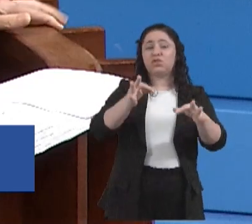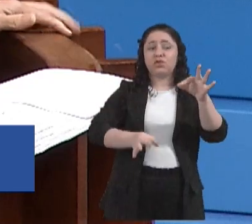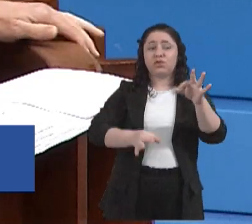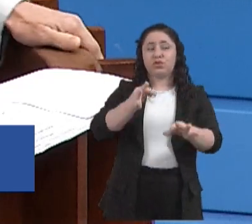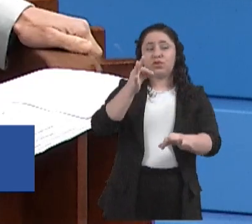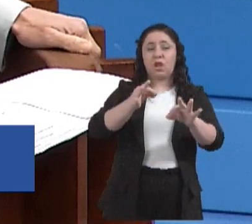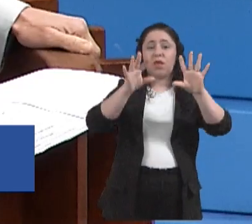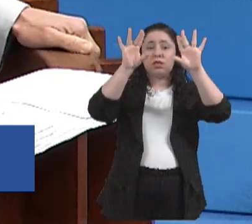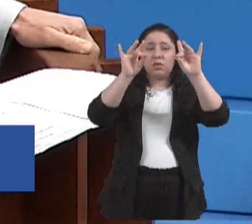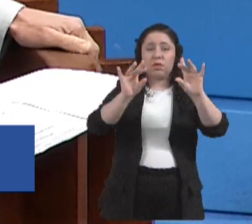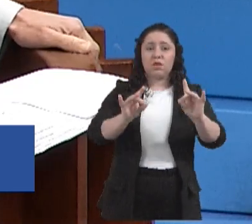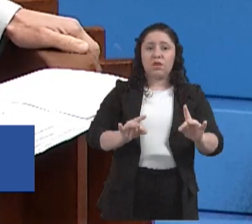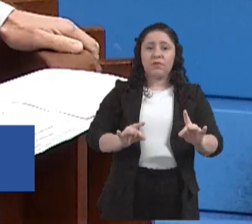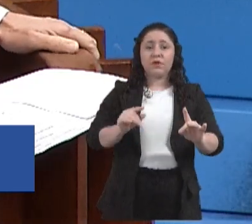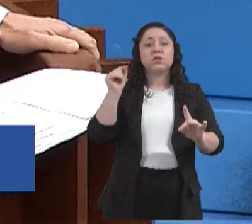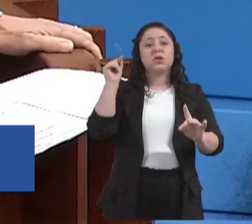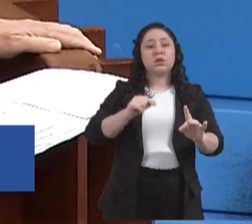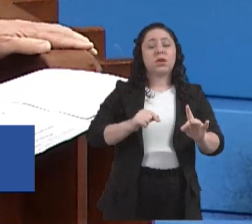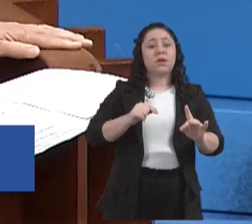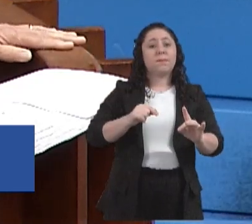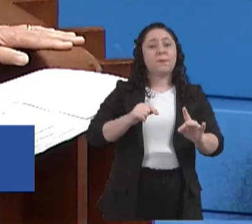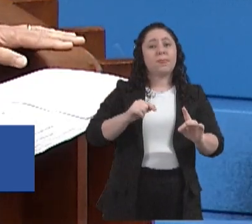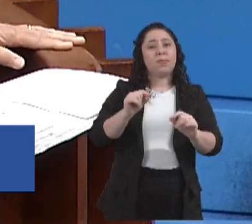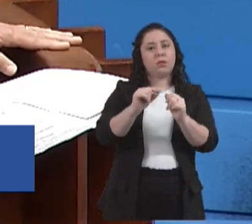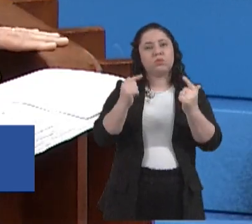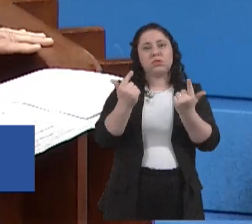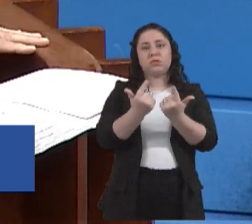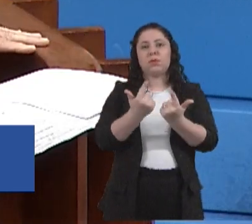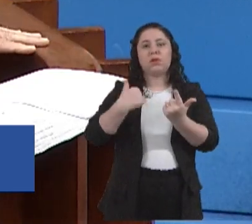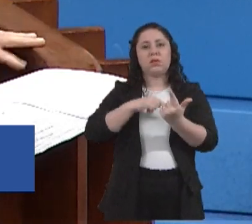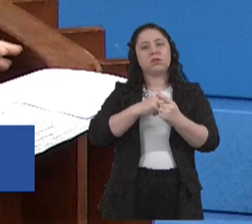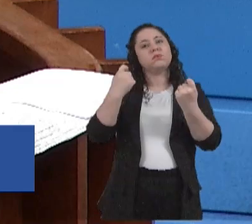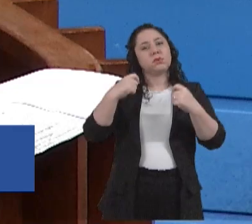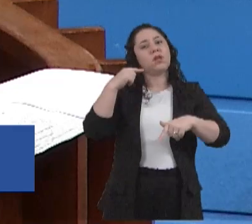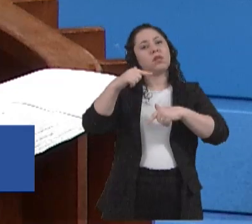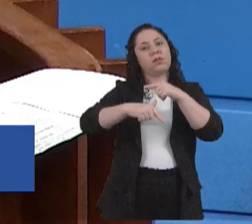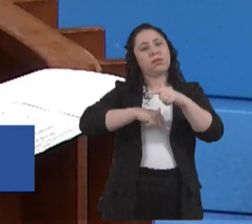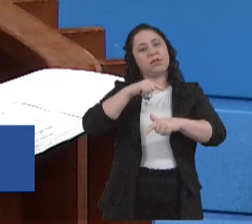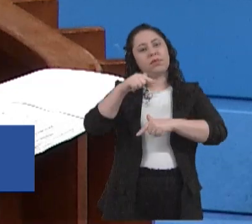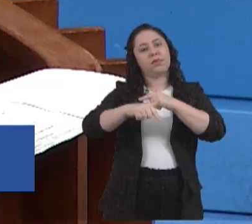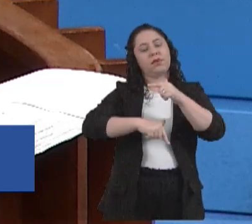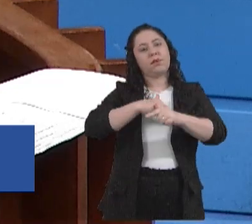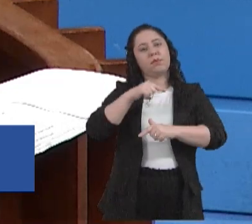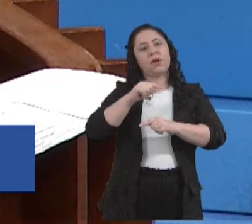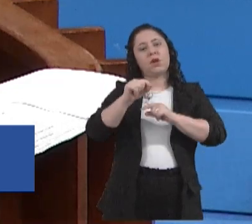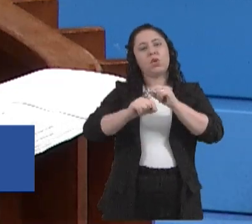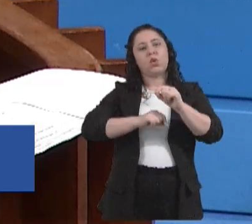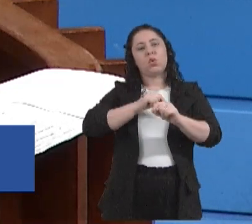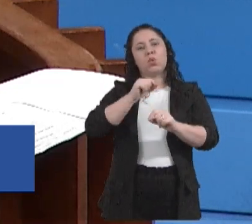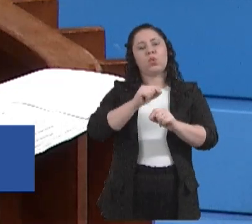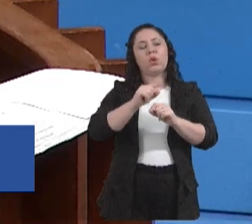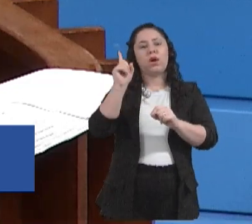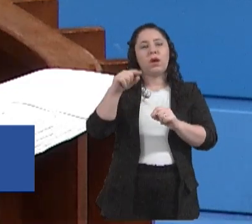justiça que define essa situação. Aqui é um parlamento e nós temos que trabalhar de forma absolutamente